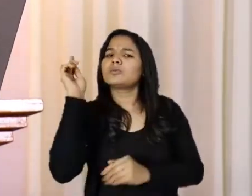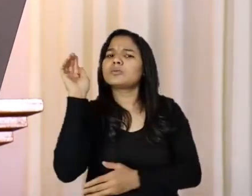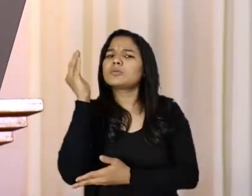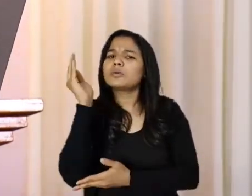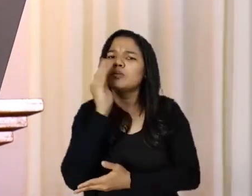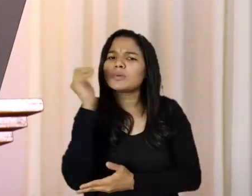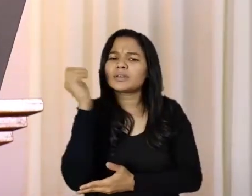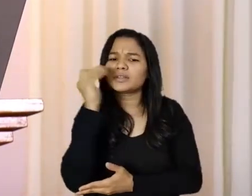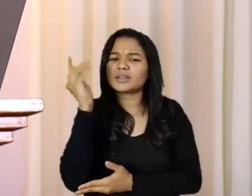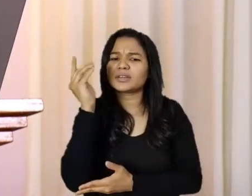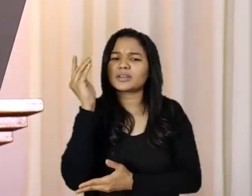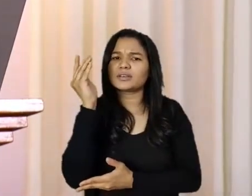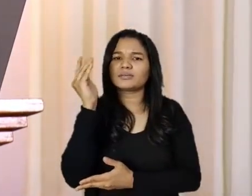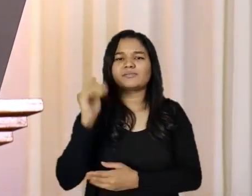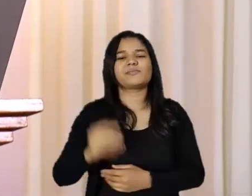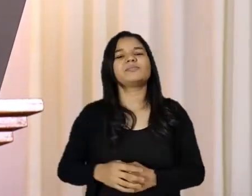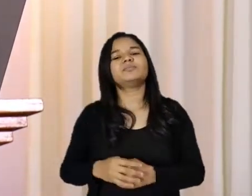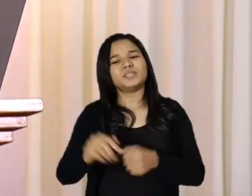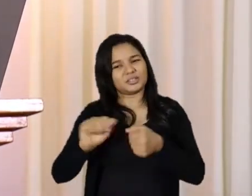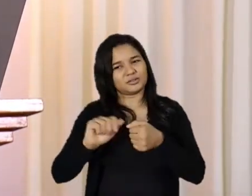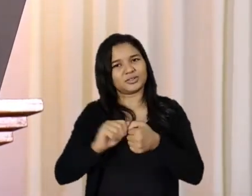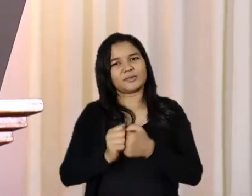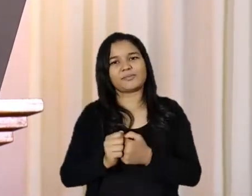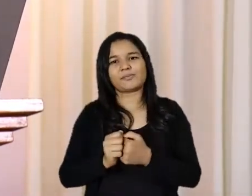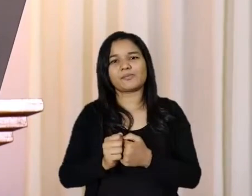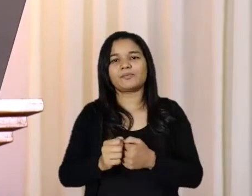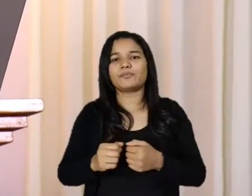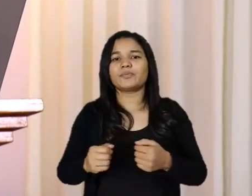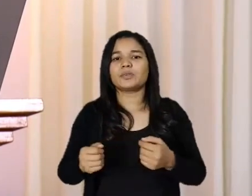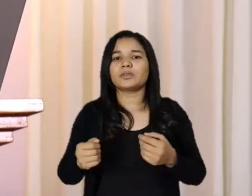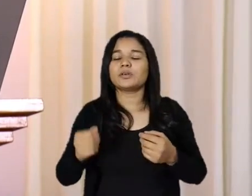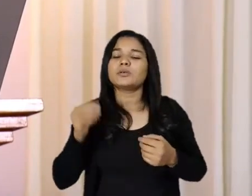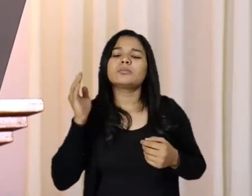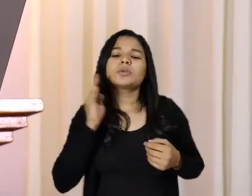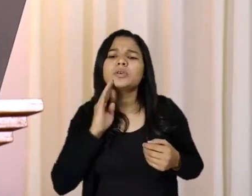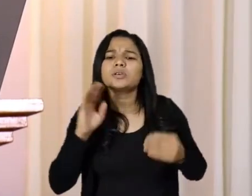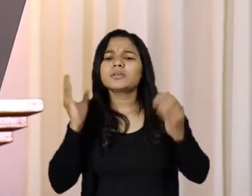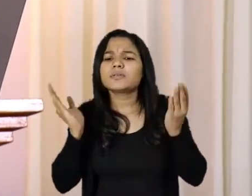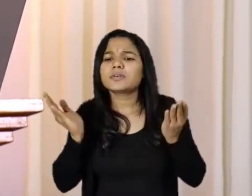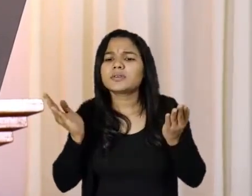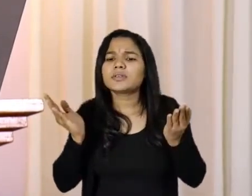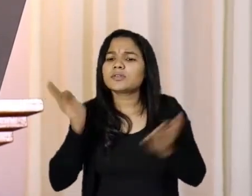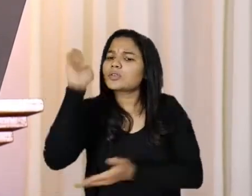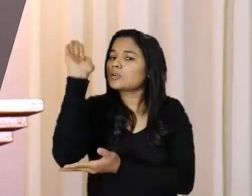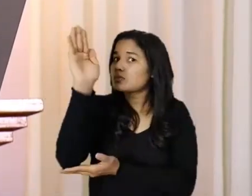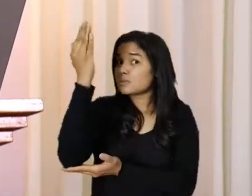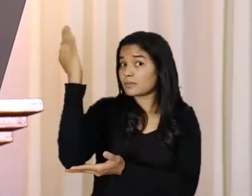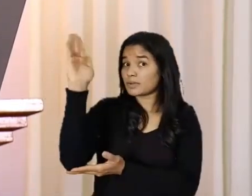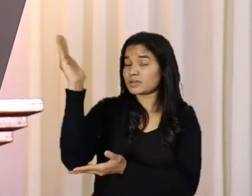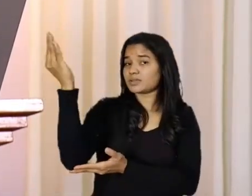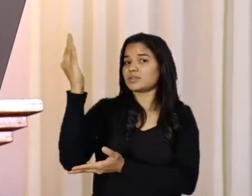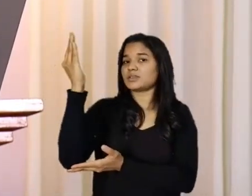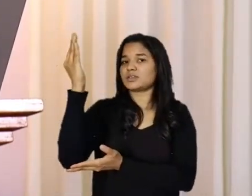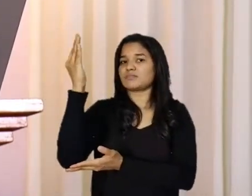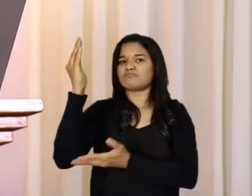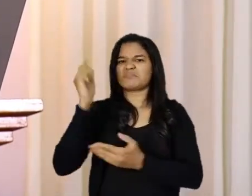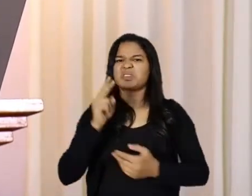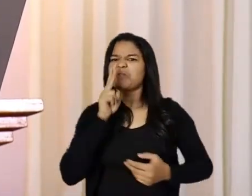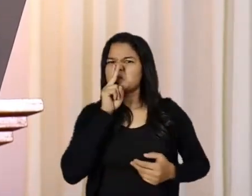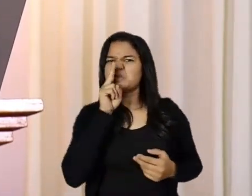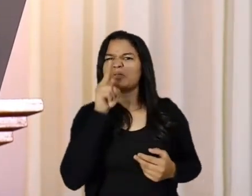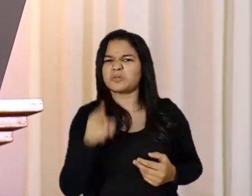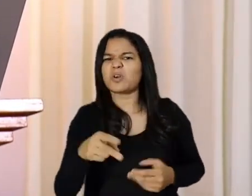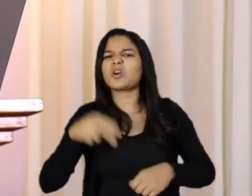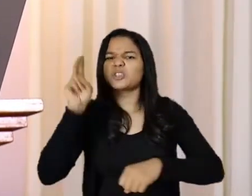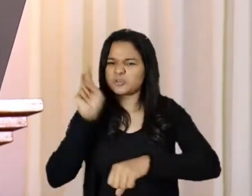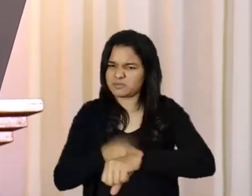fosse utilizado uma madeira que tivesse altíssima resistência, que aguentasse por muitos anos, que suportasse